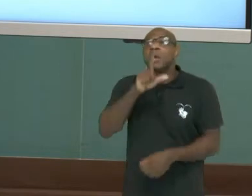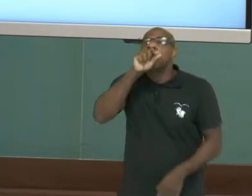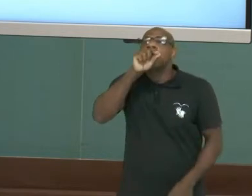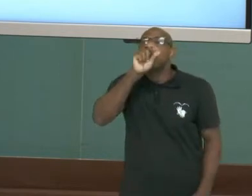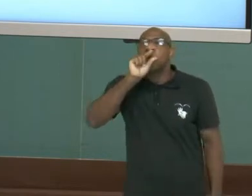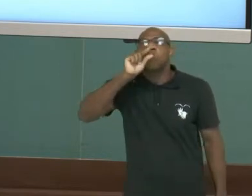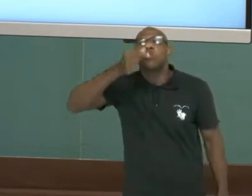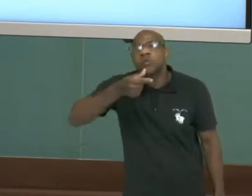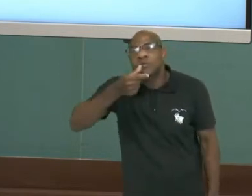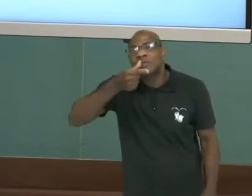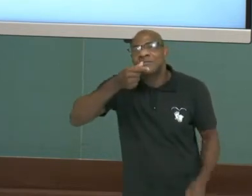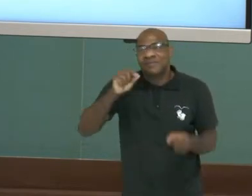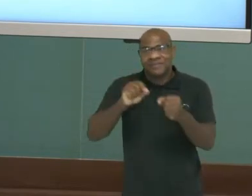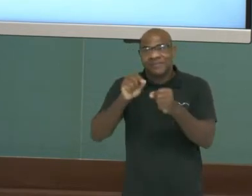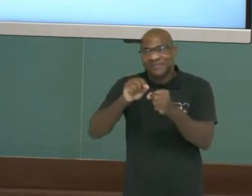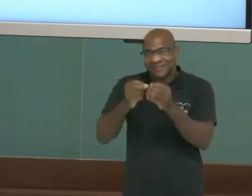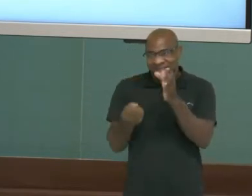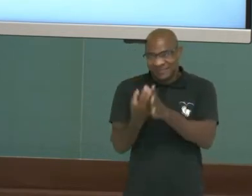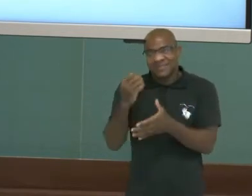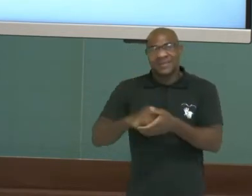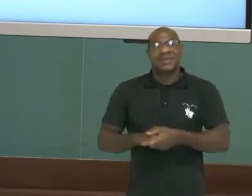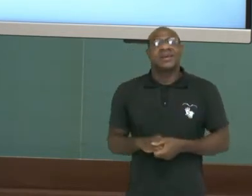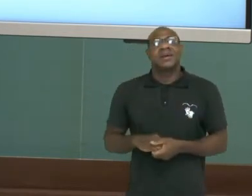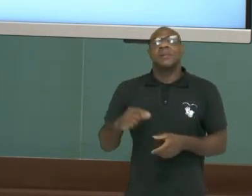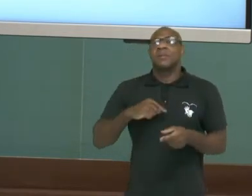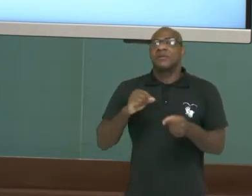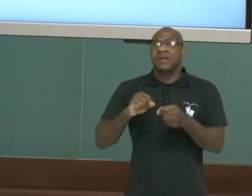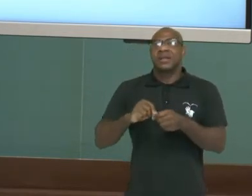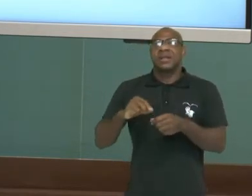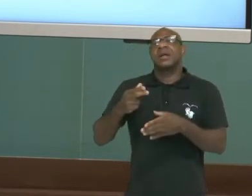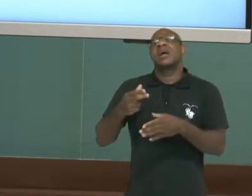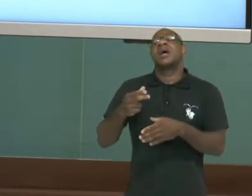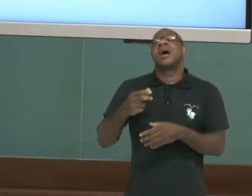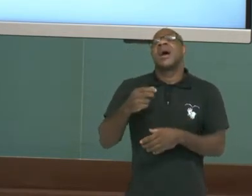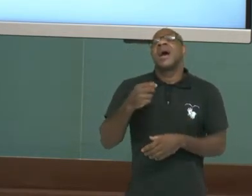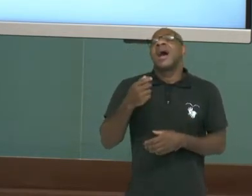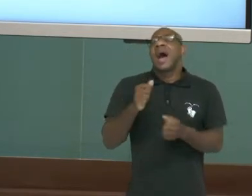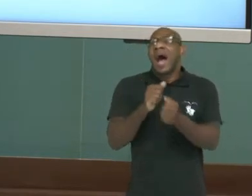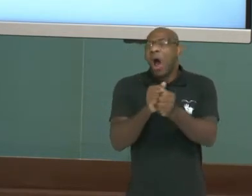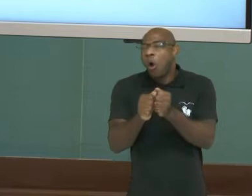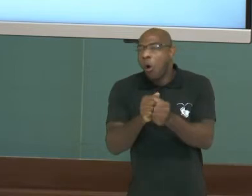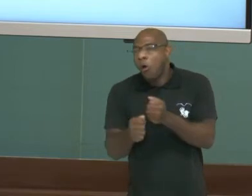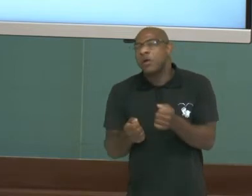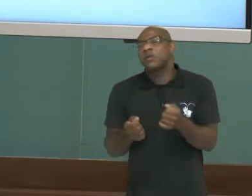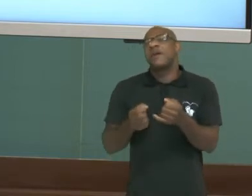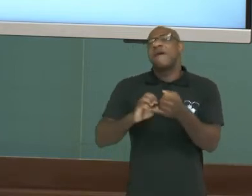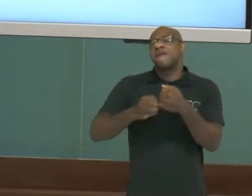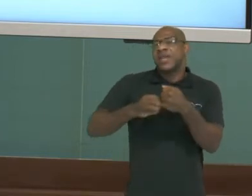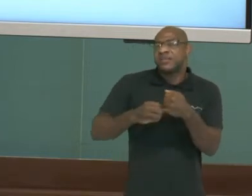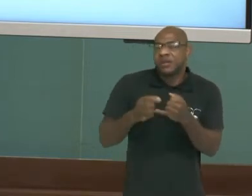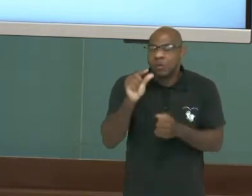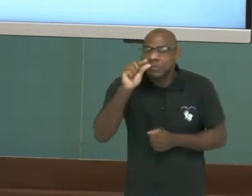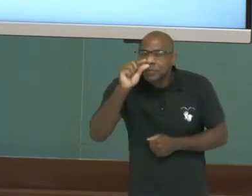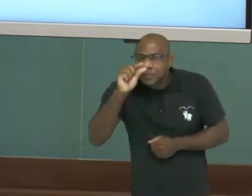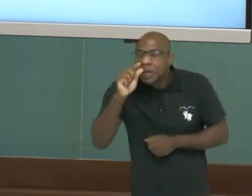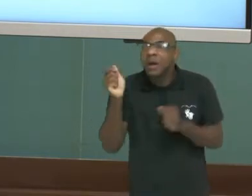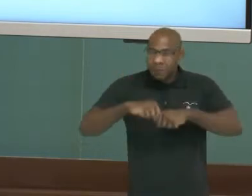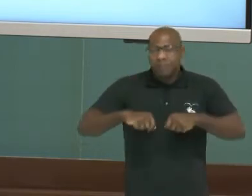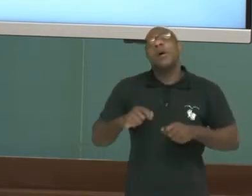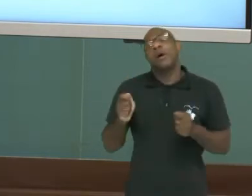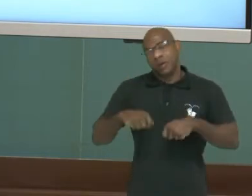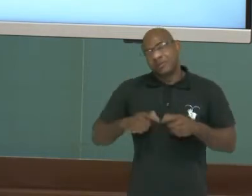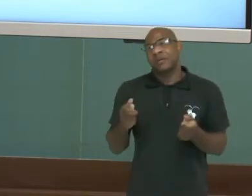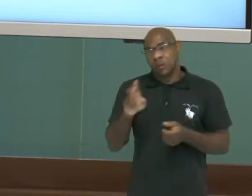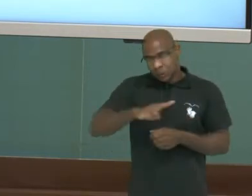aves. Aí você pode usar aí grãos de arroz, de feijão, uma fruta, mas não esquece de pedir a permissão